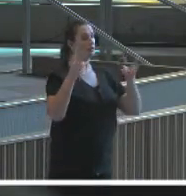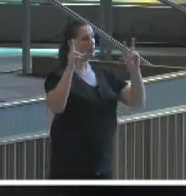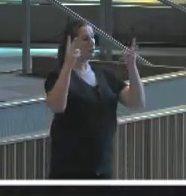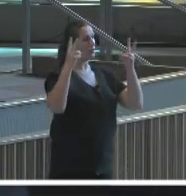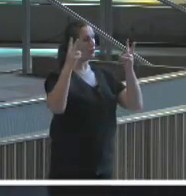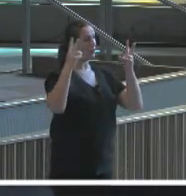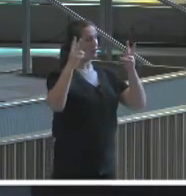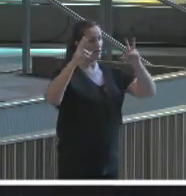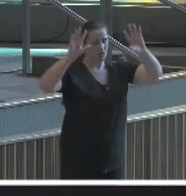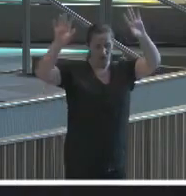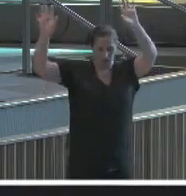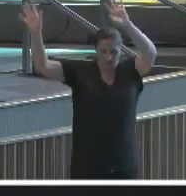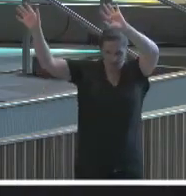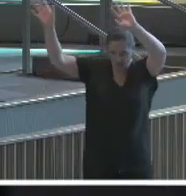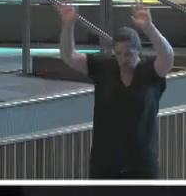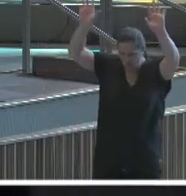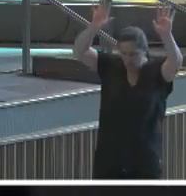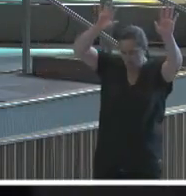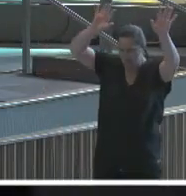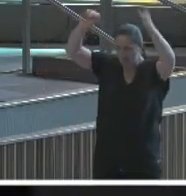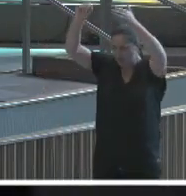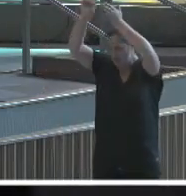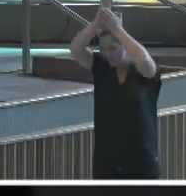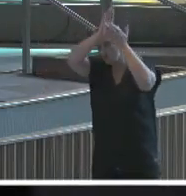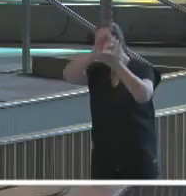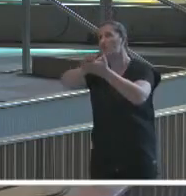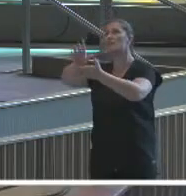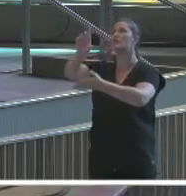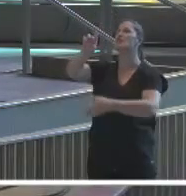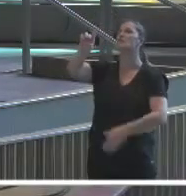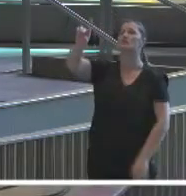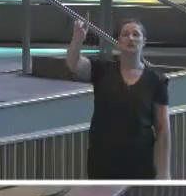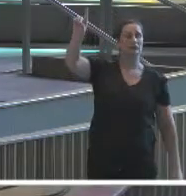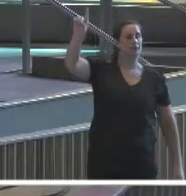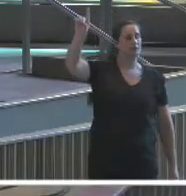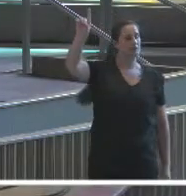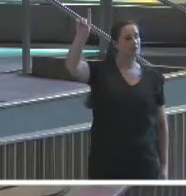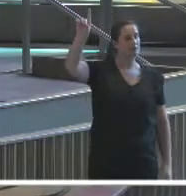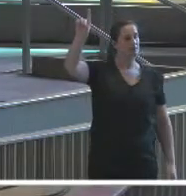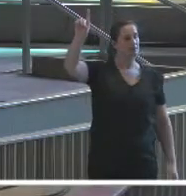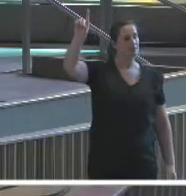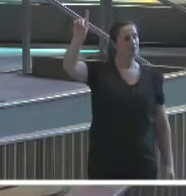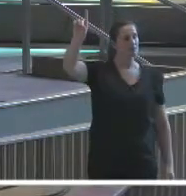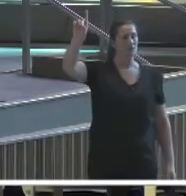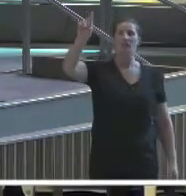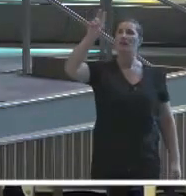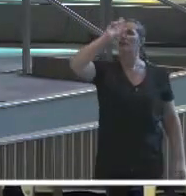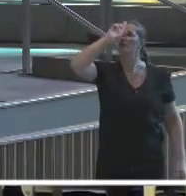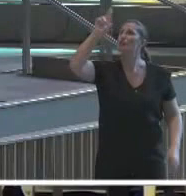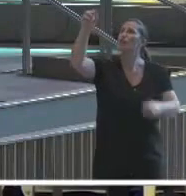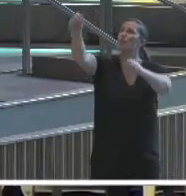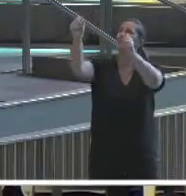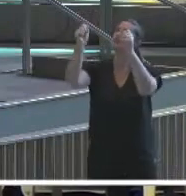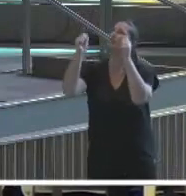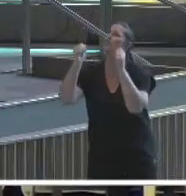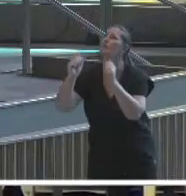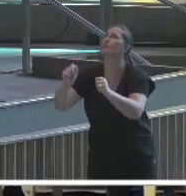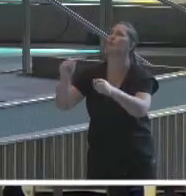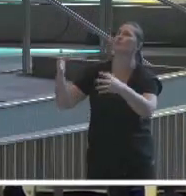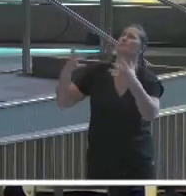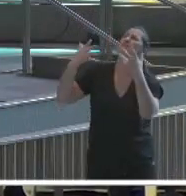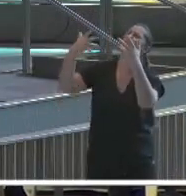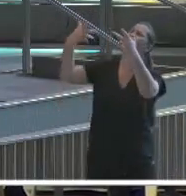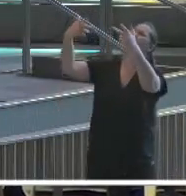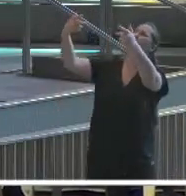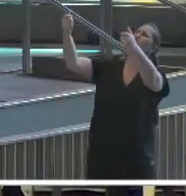Quando ele estava levantando as mãos para os céus e louvando a Deus. O Senhor é poderoso, o Senhor é maravilhoso,